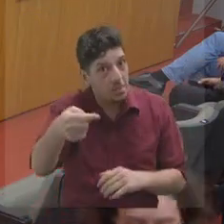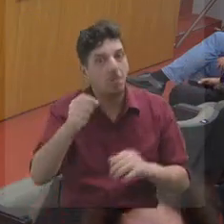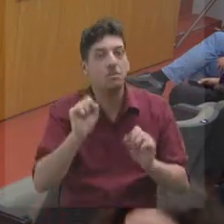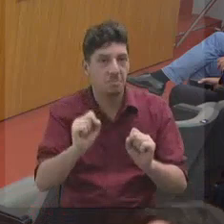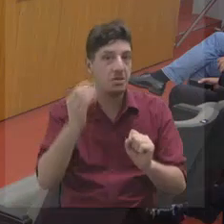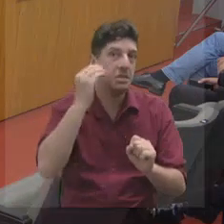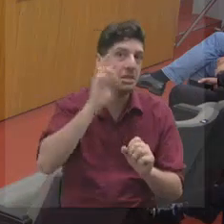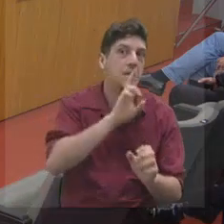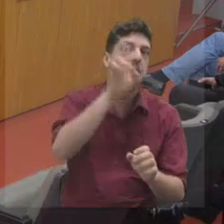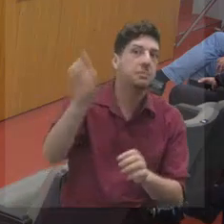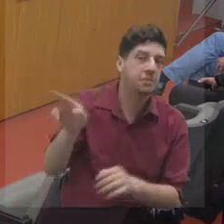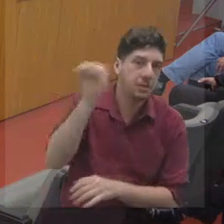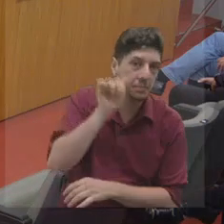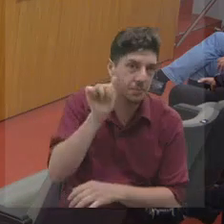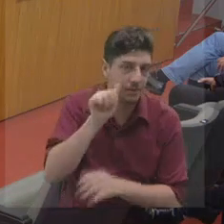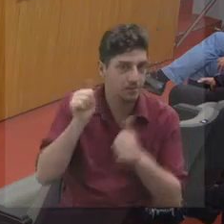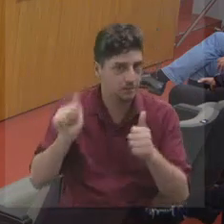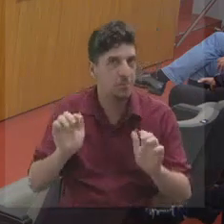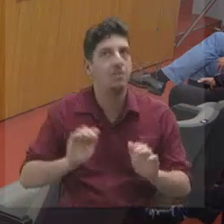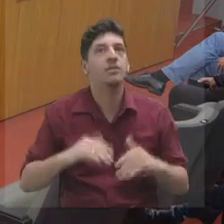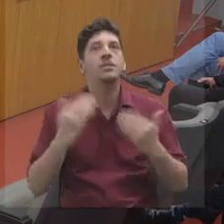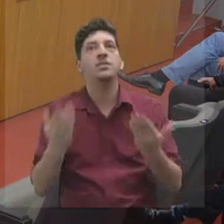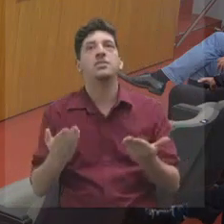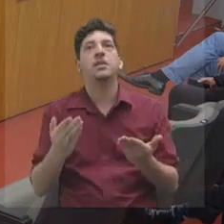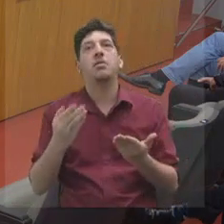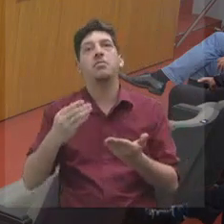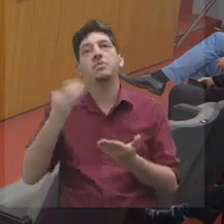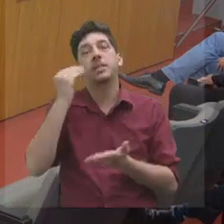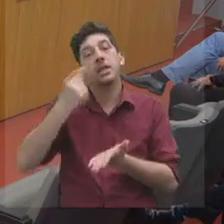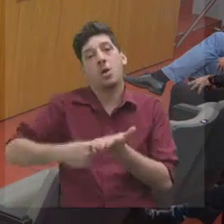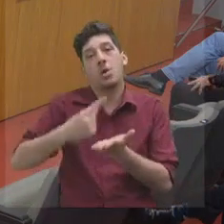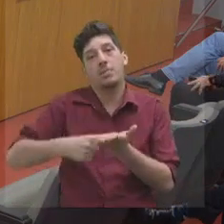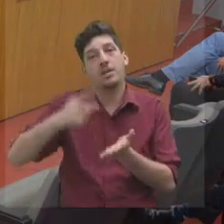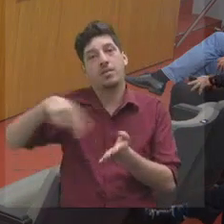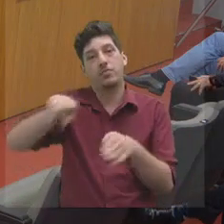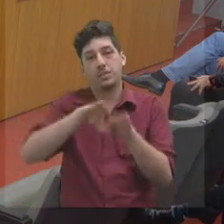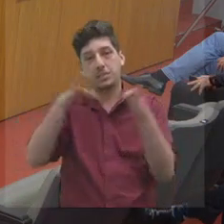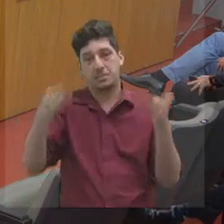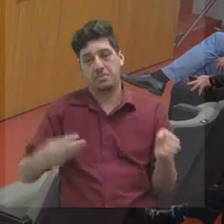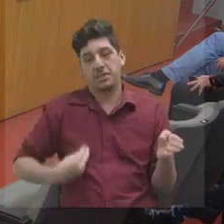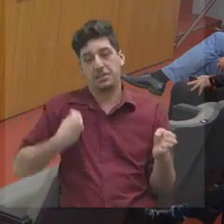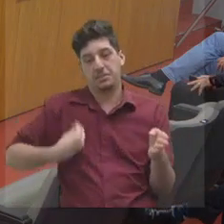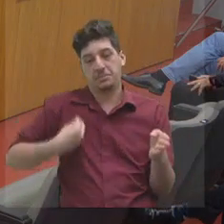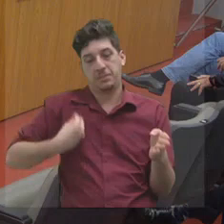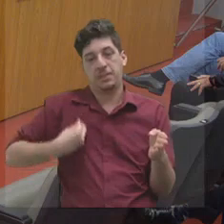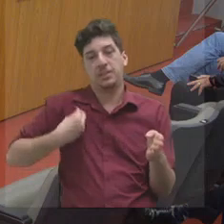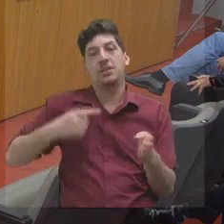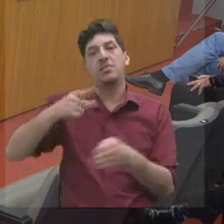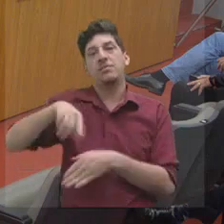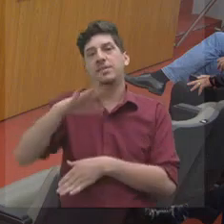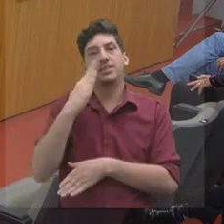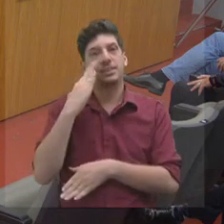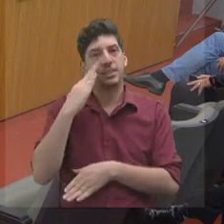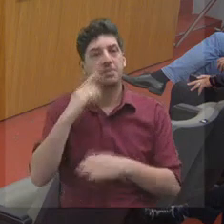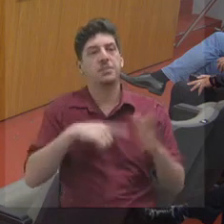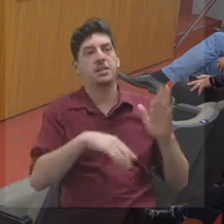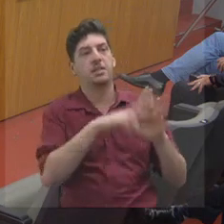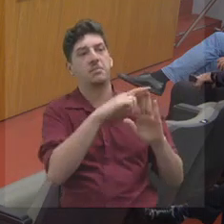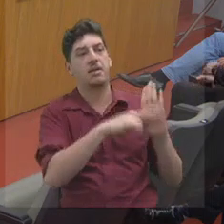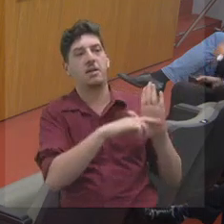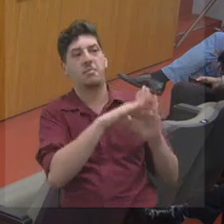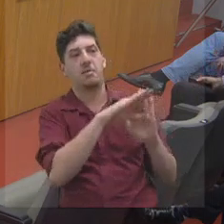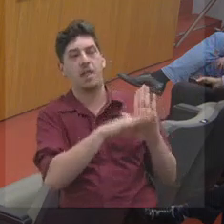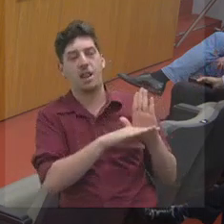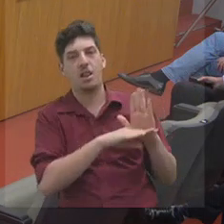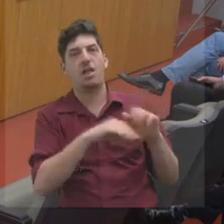coisa que a mãe dela pessoal Olha só queria fazer um combinado aqui com a mesa que é o seguinte eu você sabe que tem aqui todo um protocolozinho dos horários